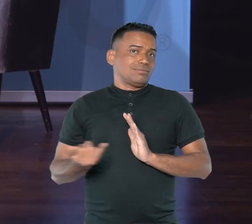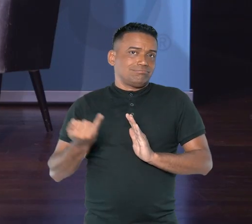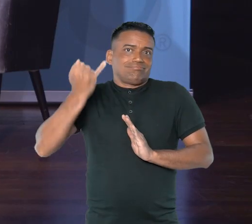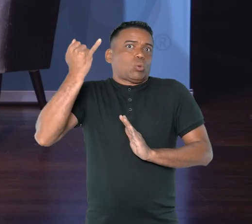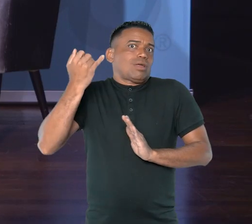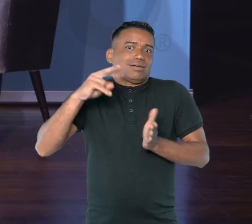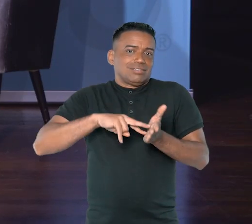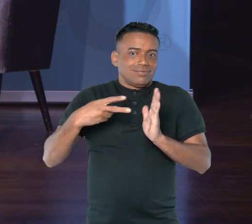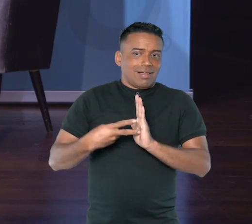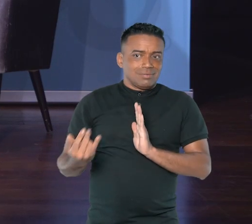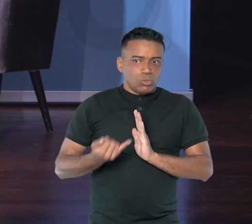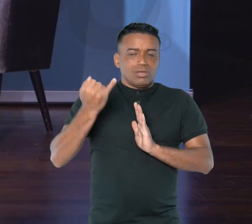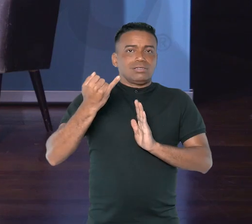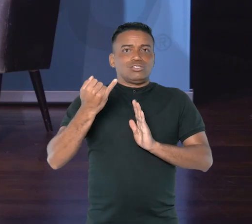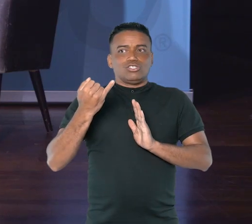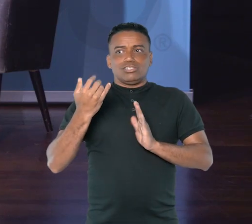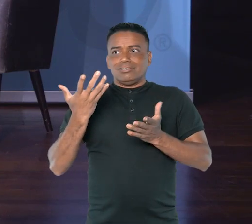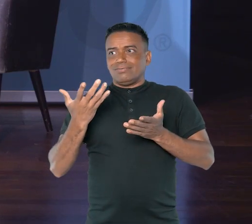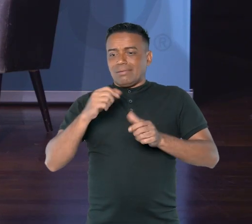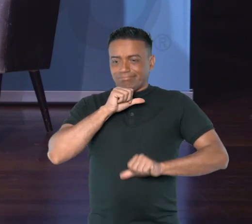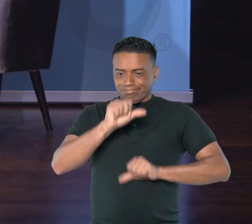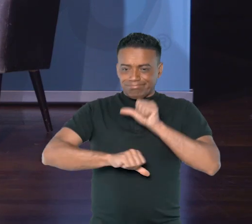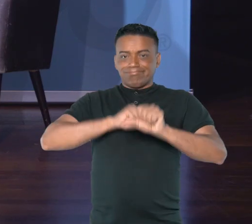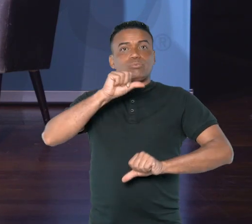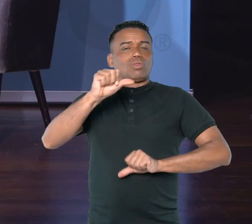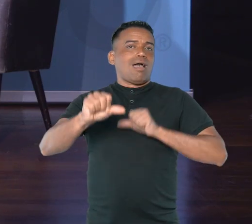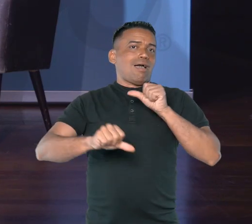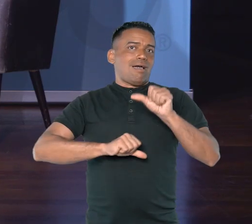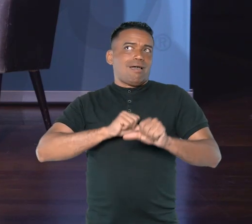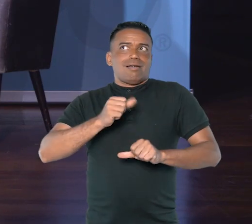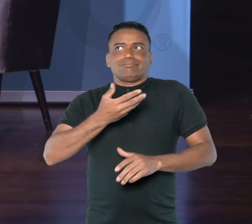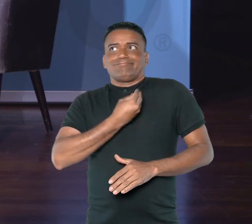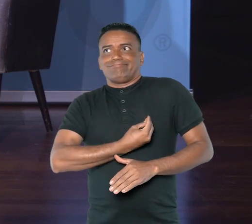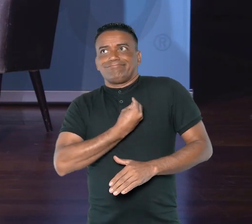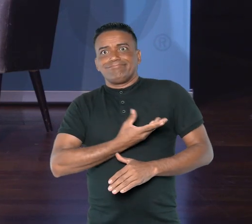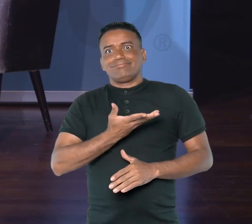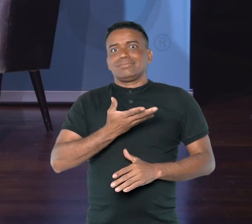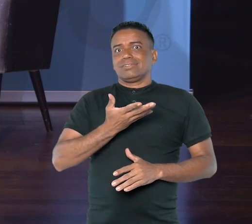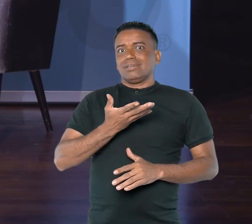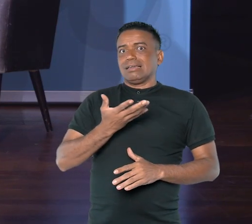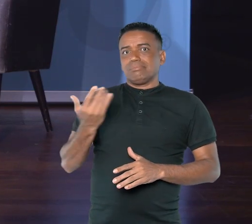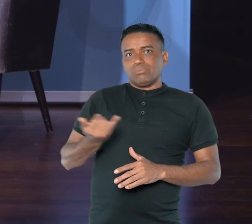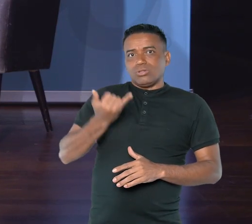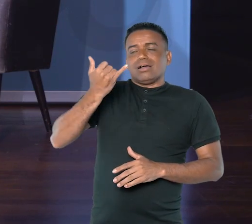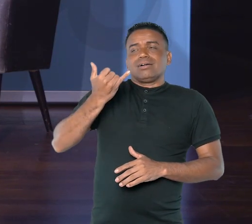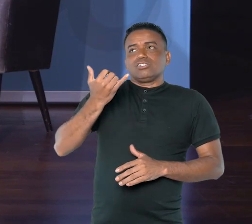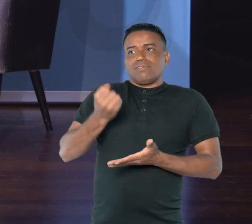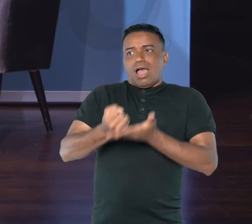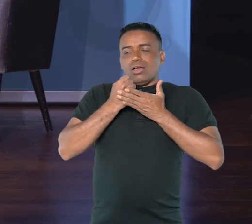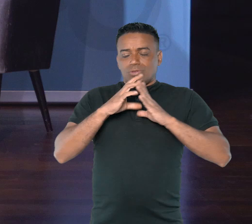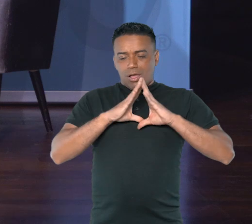importante, né? Alguma coisa que pode ser extremamente curativa,